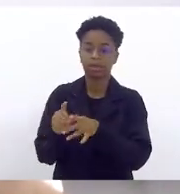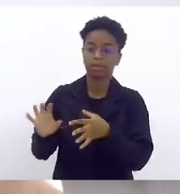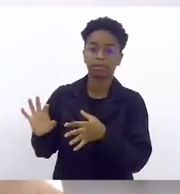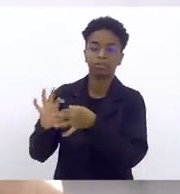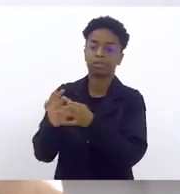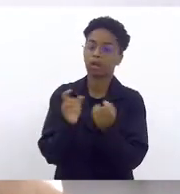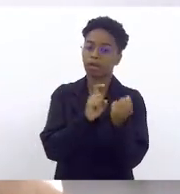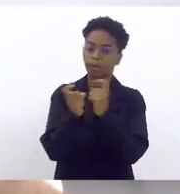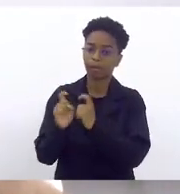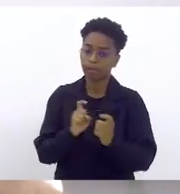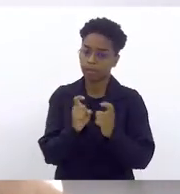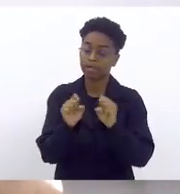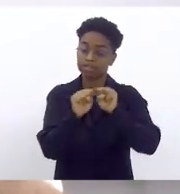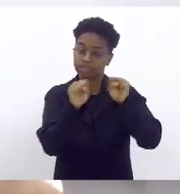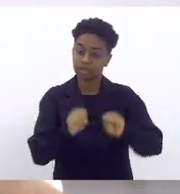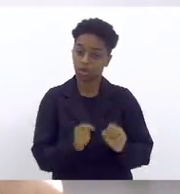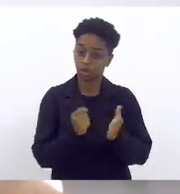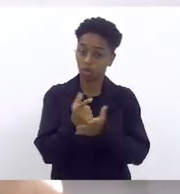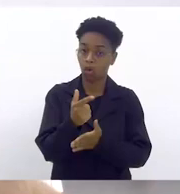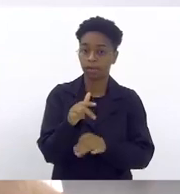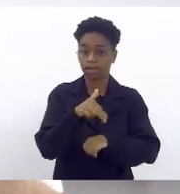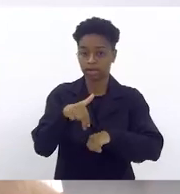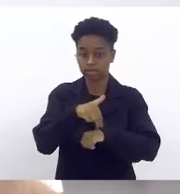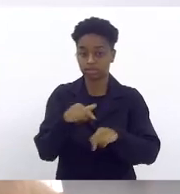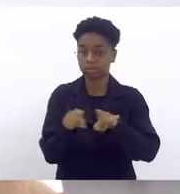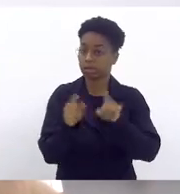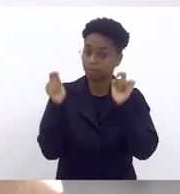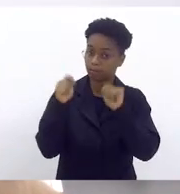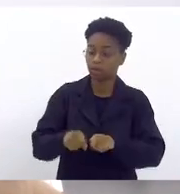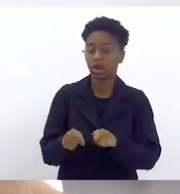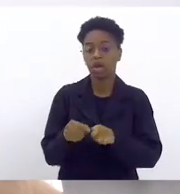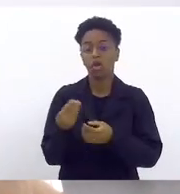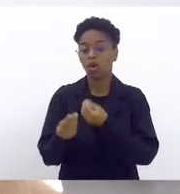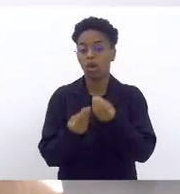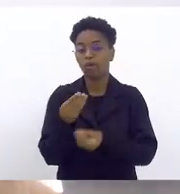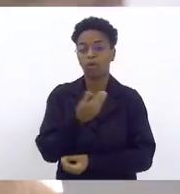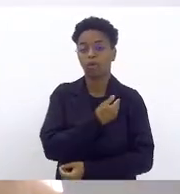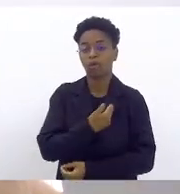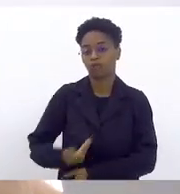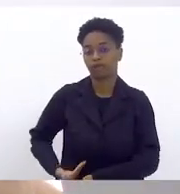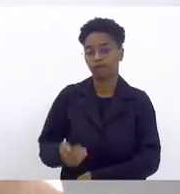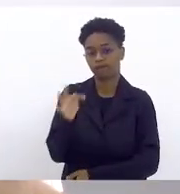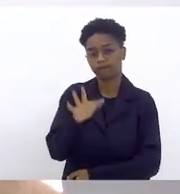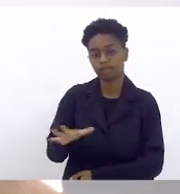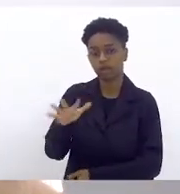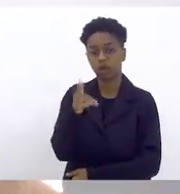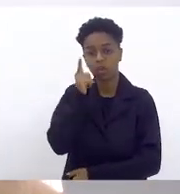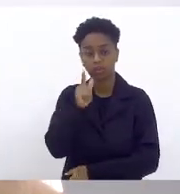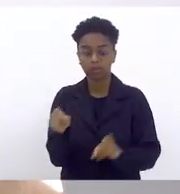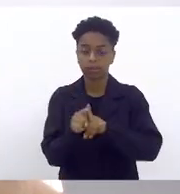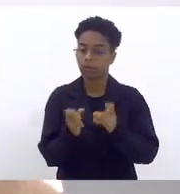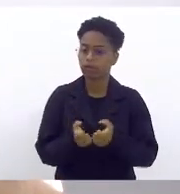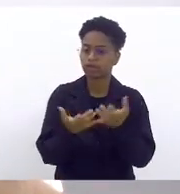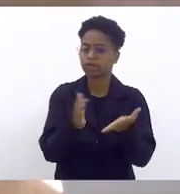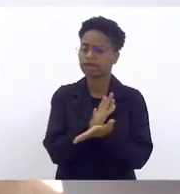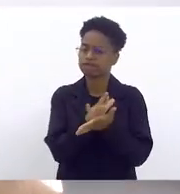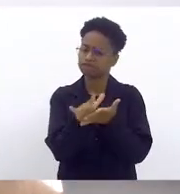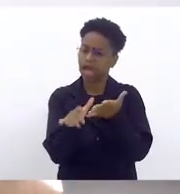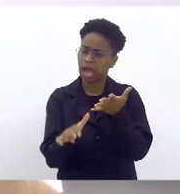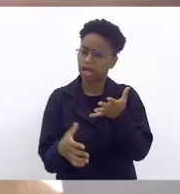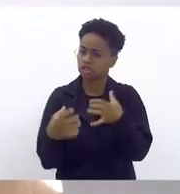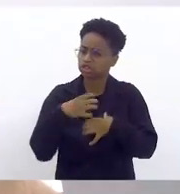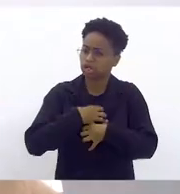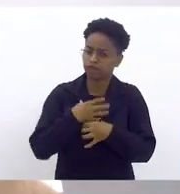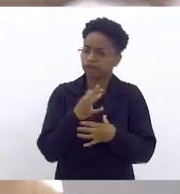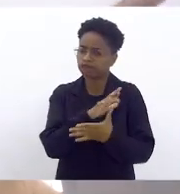o sistema de compras nacionais e a possibilidade de as capacidades que o governo federal tem de também oferecer diversas formas de